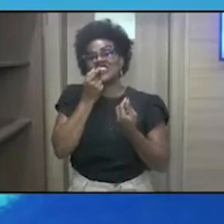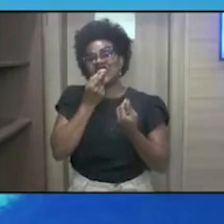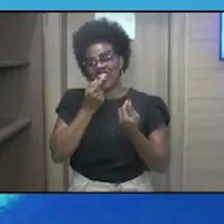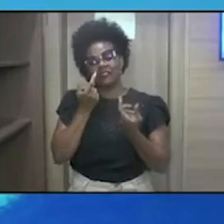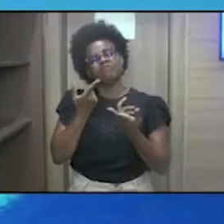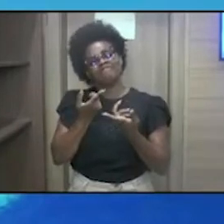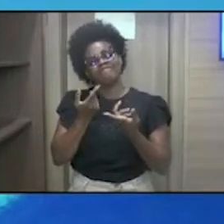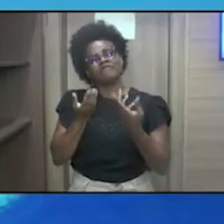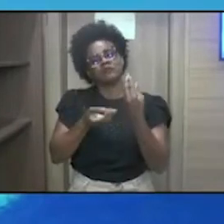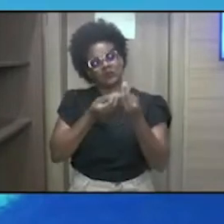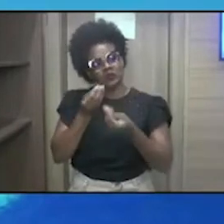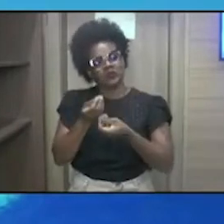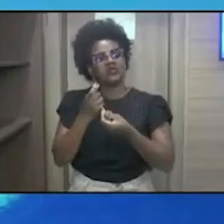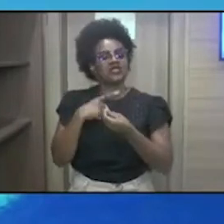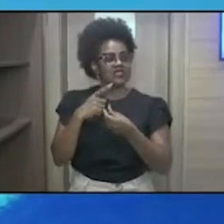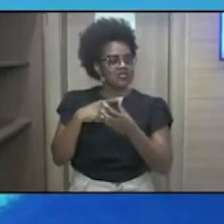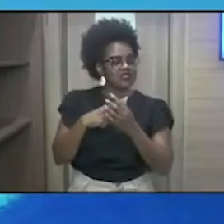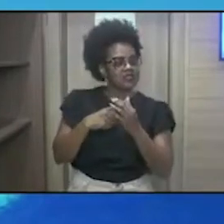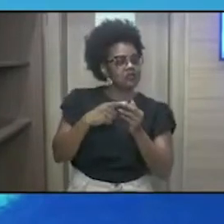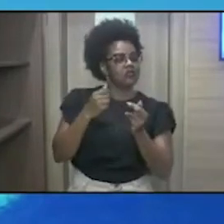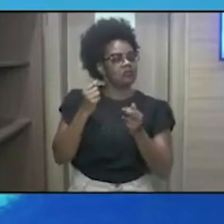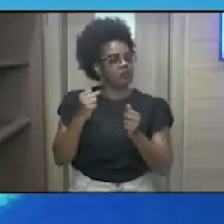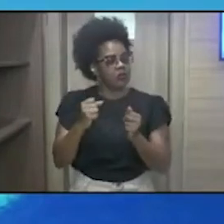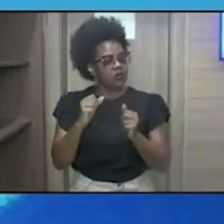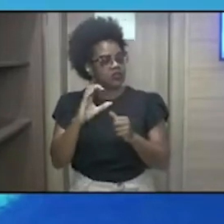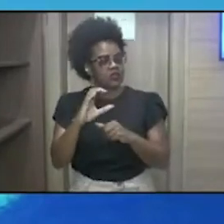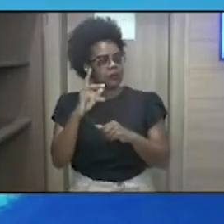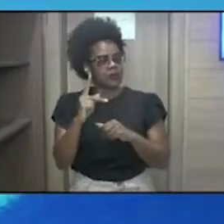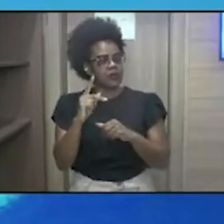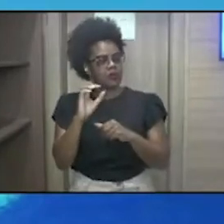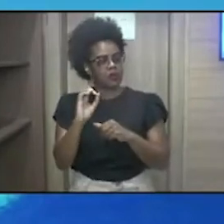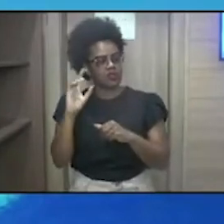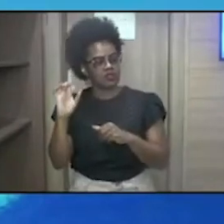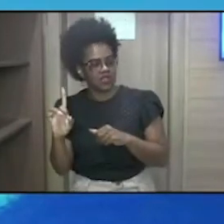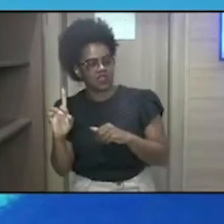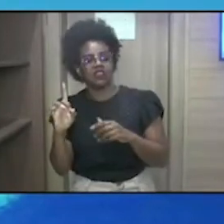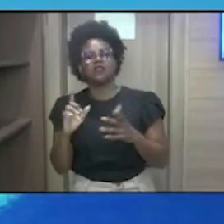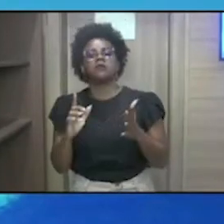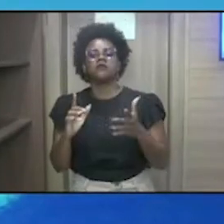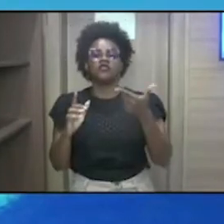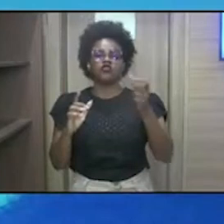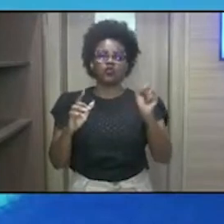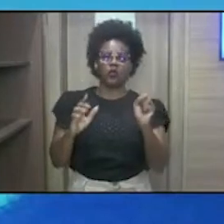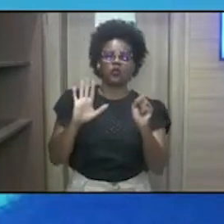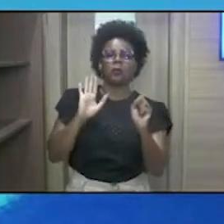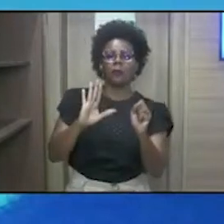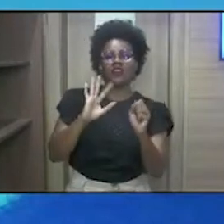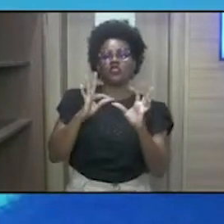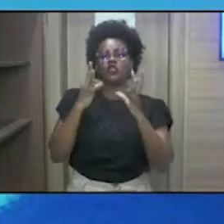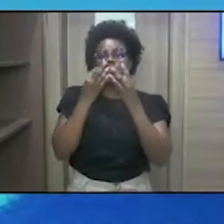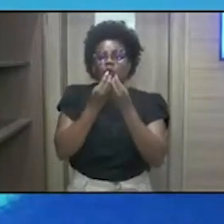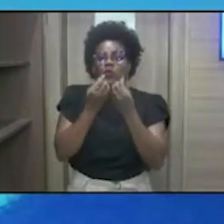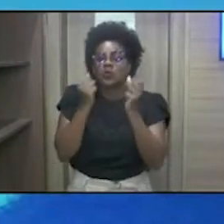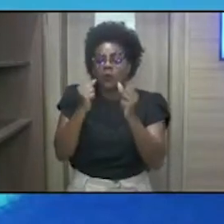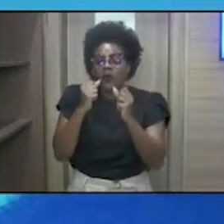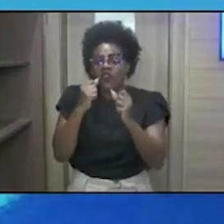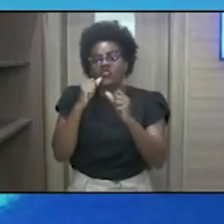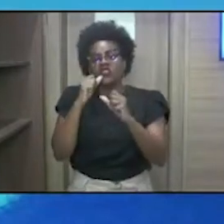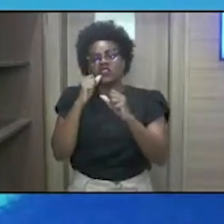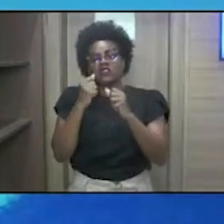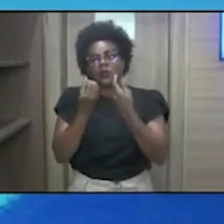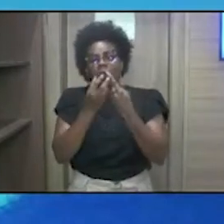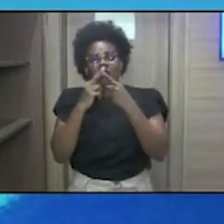composição do índice vai dar essa ideia. Então, eu posso ter um CPOD de 28, mas os 28 estão restaurados. Eu posso